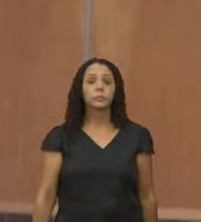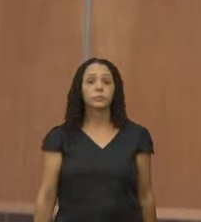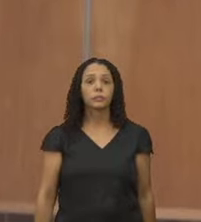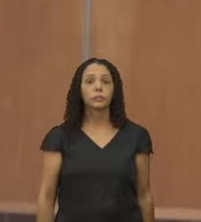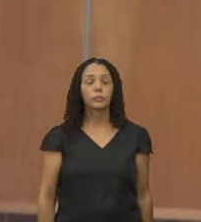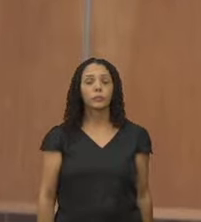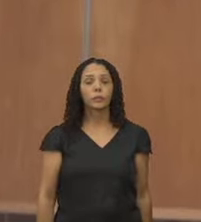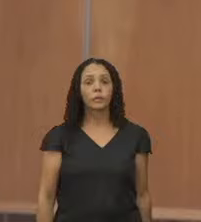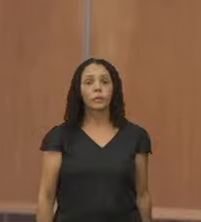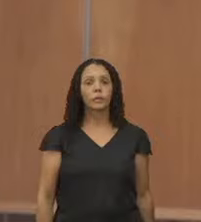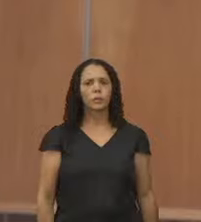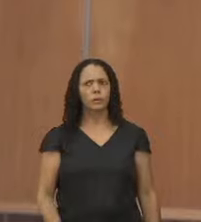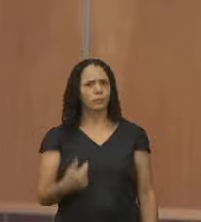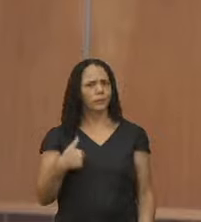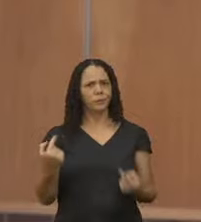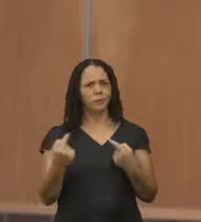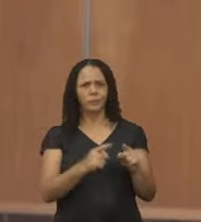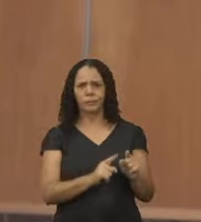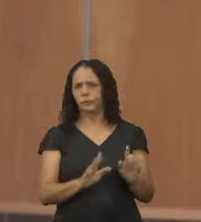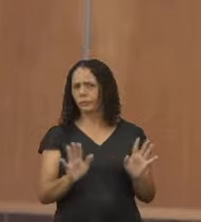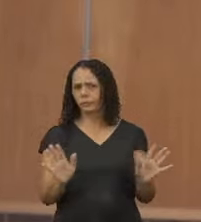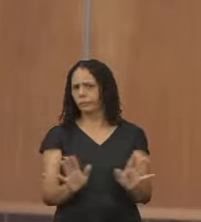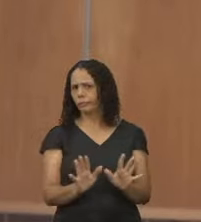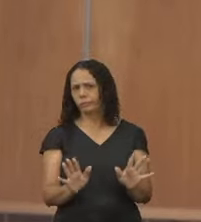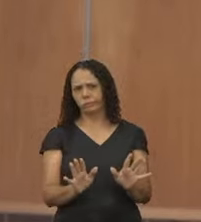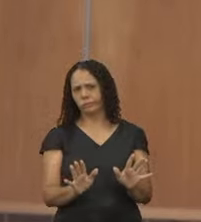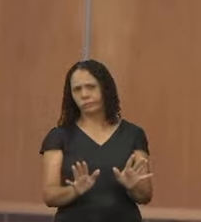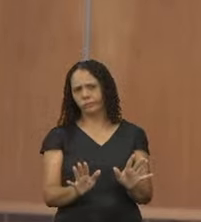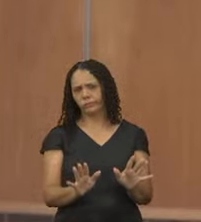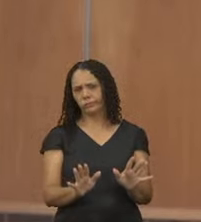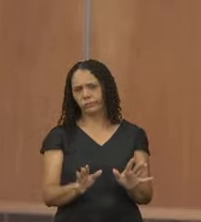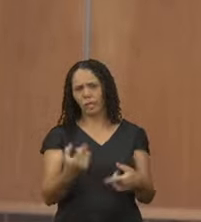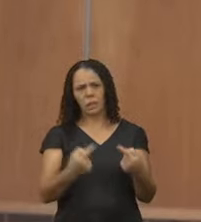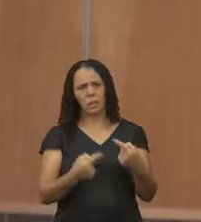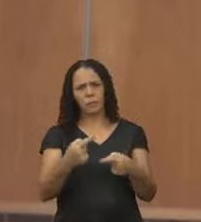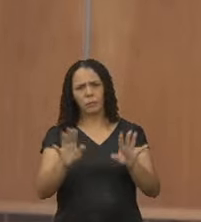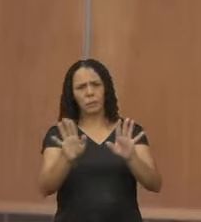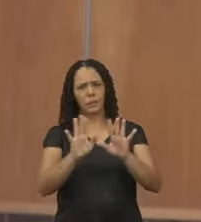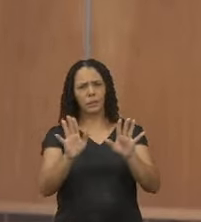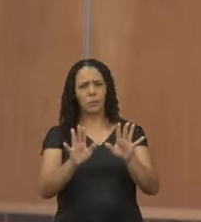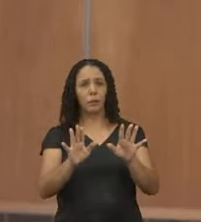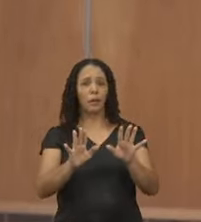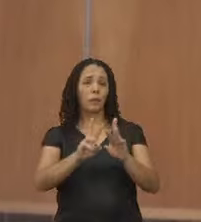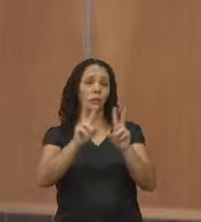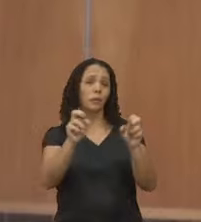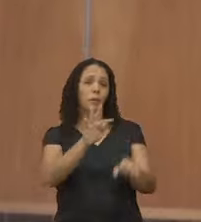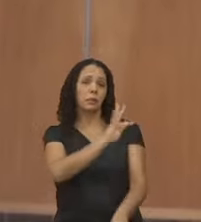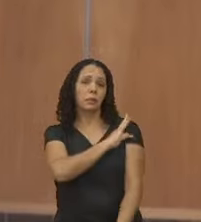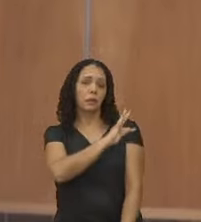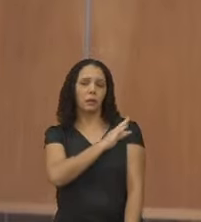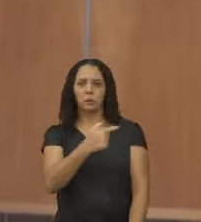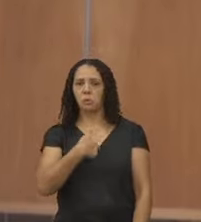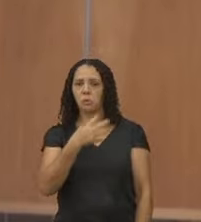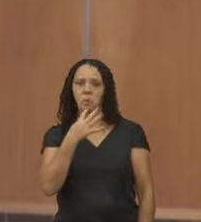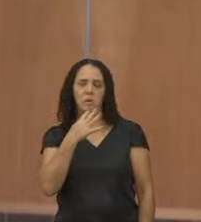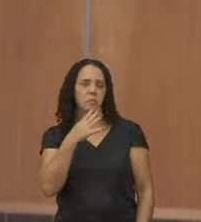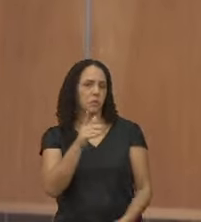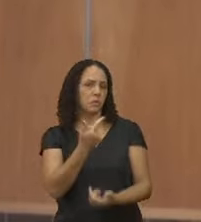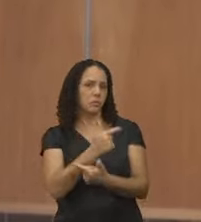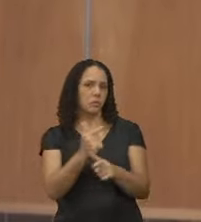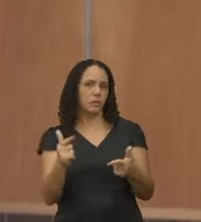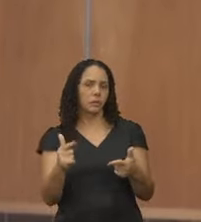Votei, me posicionei contrário. Acho que não vem ao caso a gente debater sobre isso, é um assunto muito técnico. Uma que eu não tenho esse conhecimento e outra que não